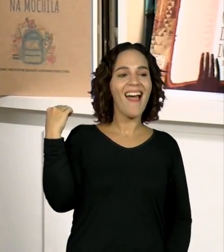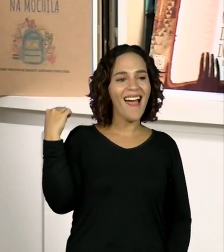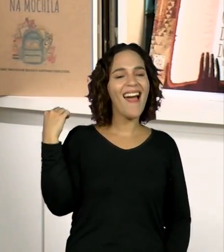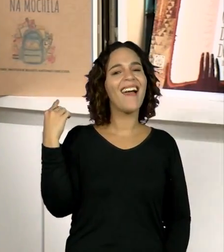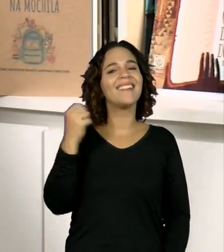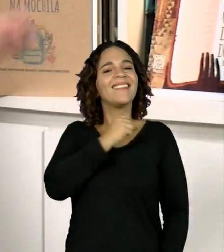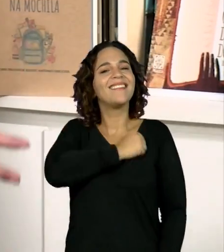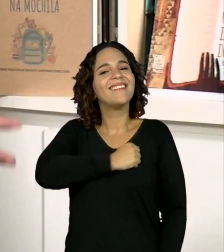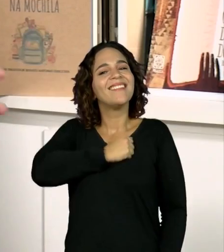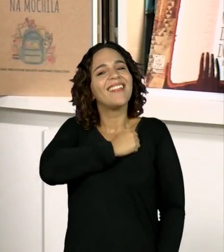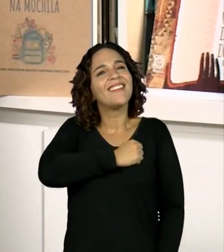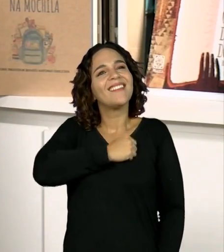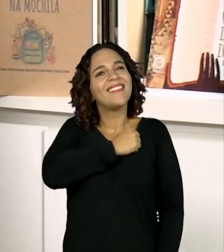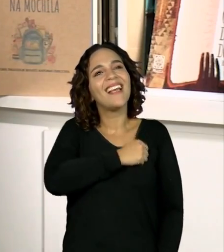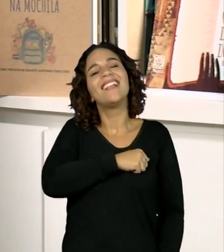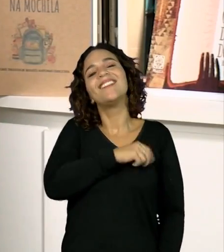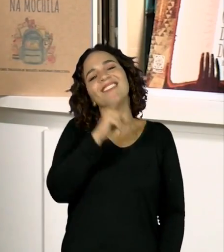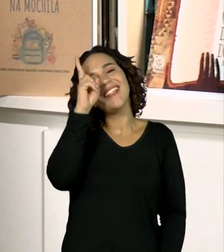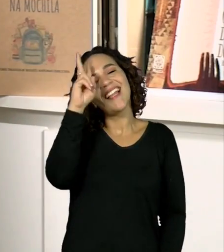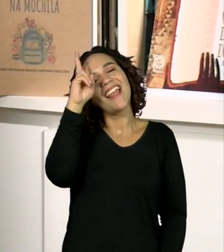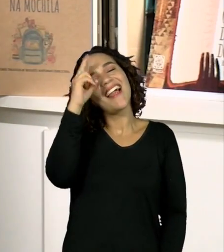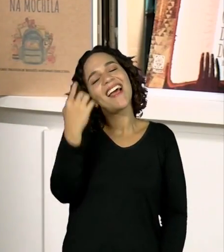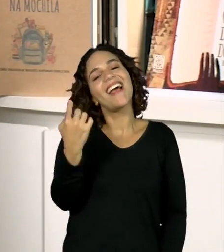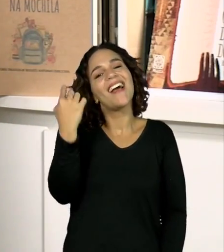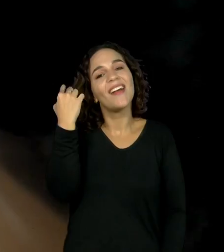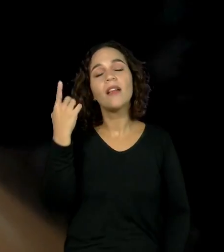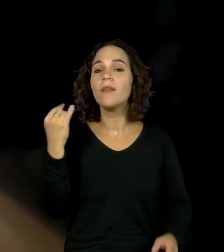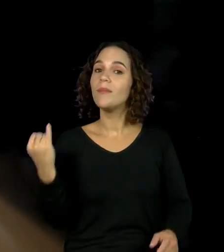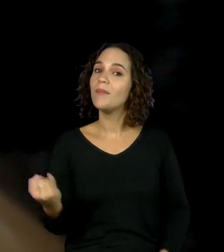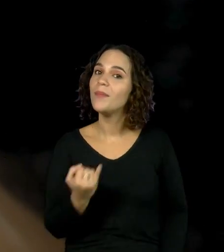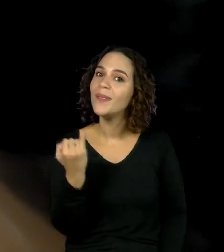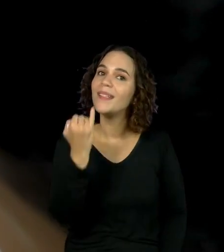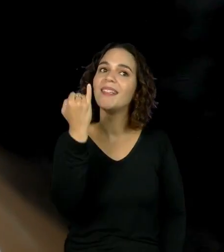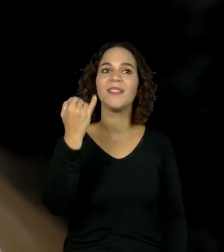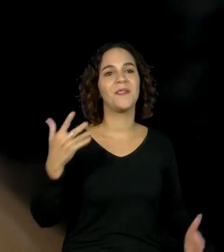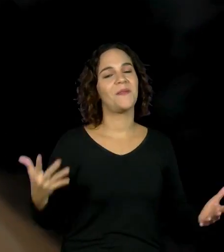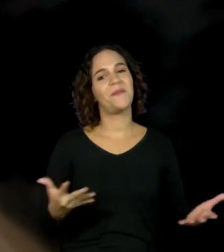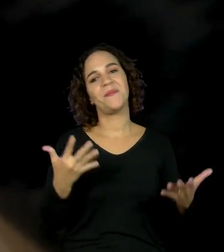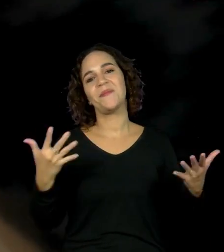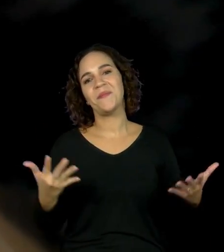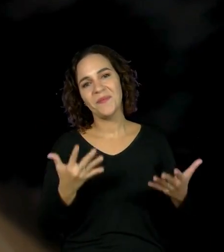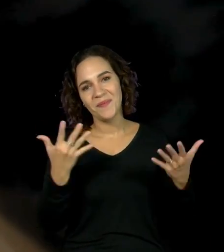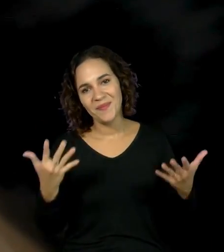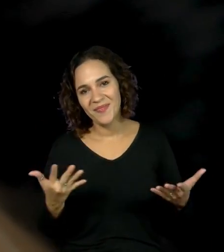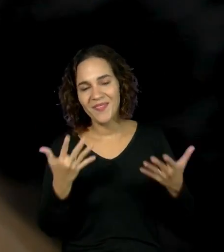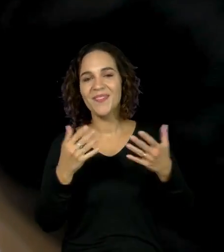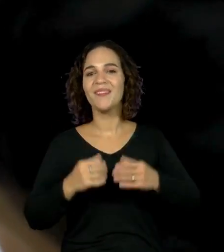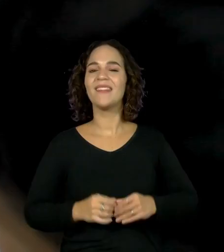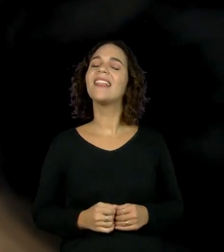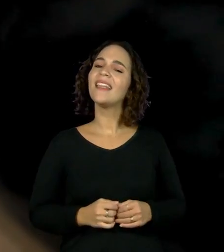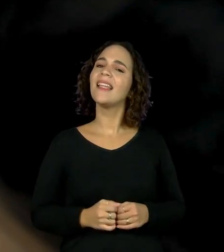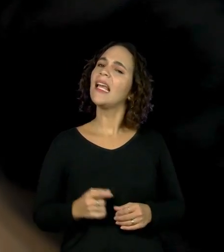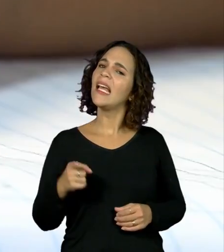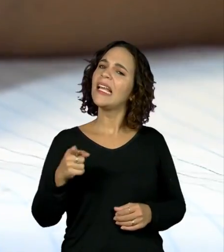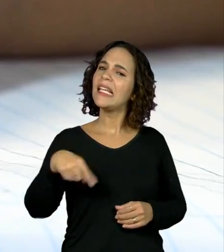tendo esse resgate de memória, que é tão importante que eles tenham essa